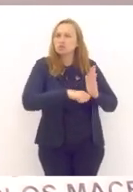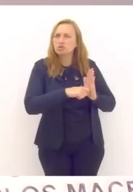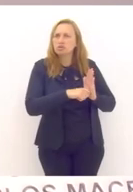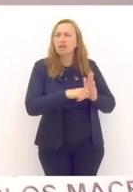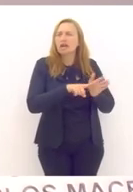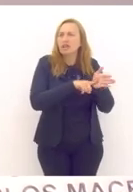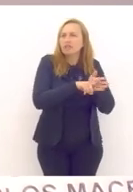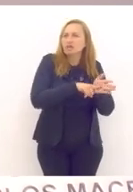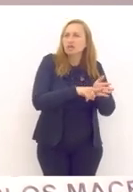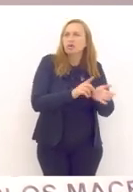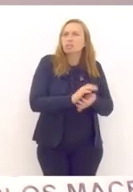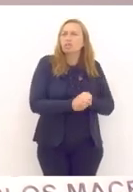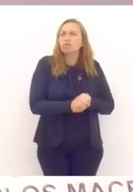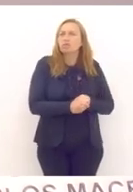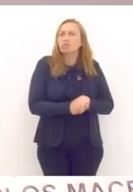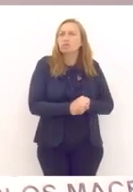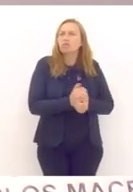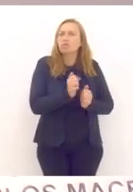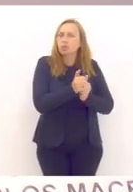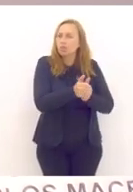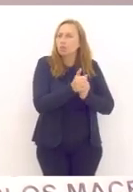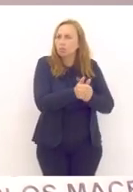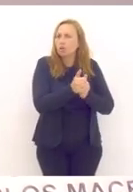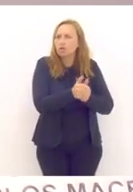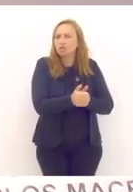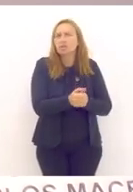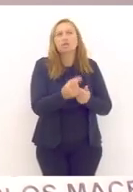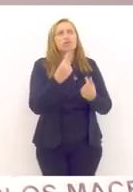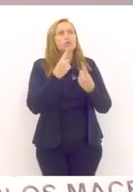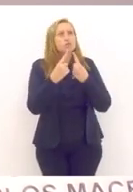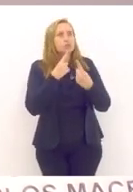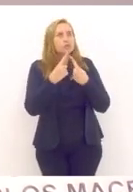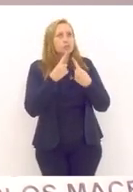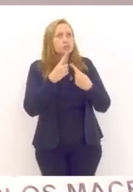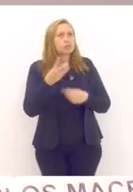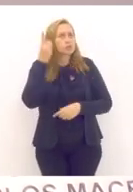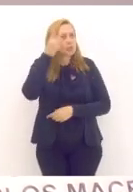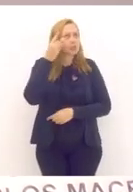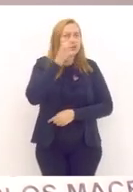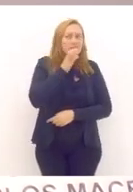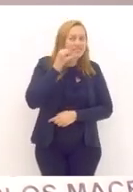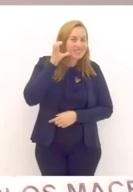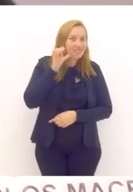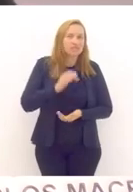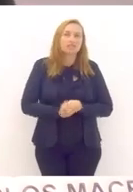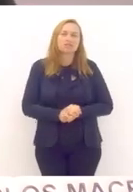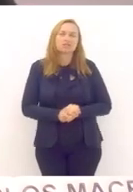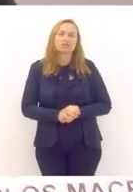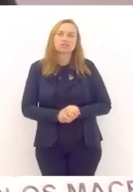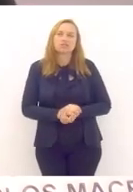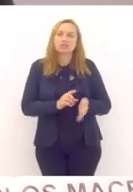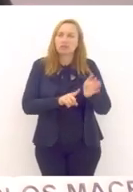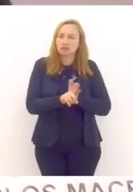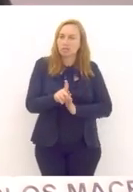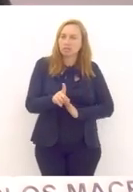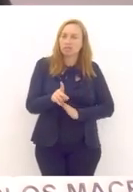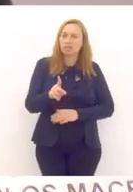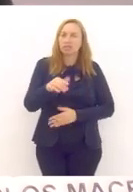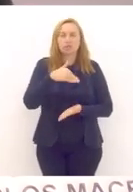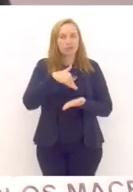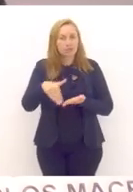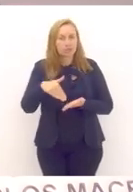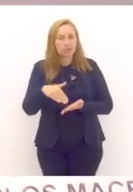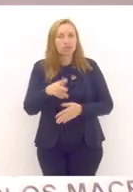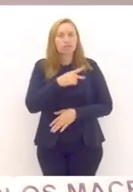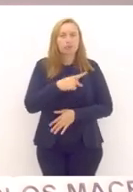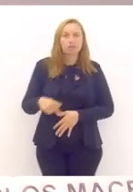fiscal. E eu tenho acompanhado muito esses debates, deputada Célia Jordão. E uma das perguntas, secretários,